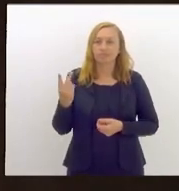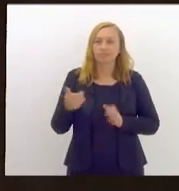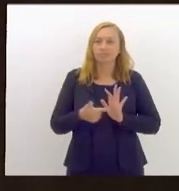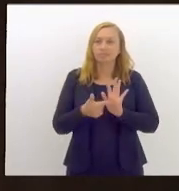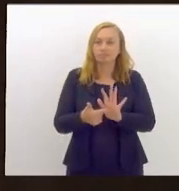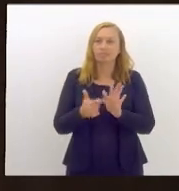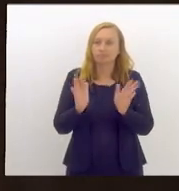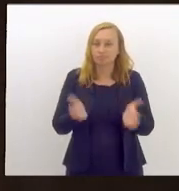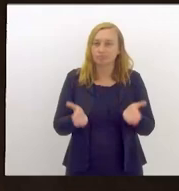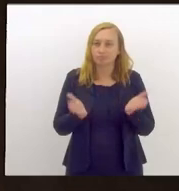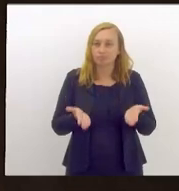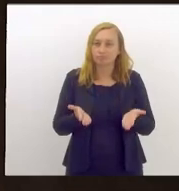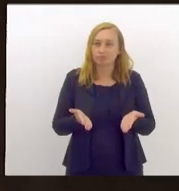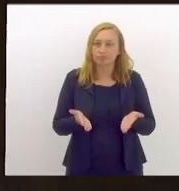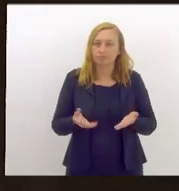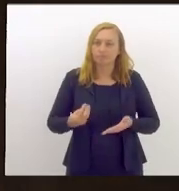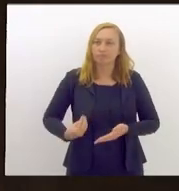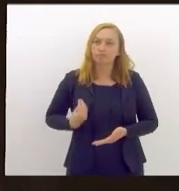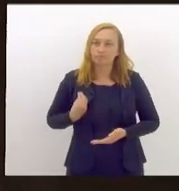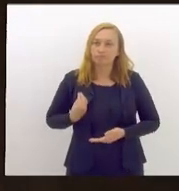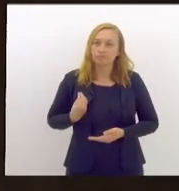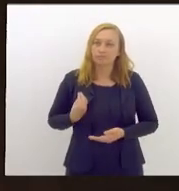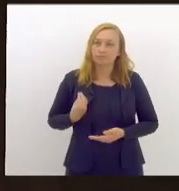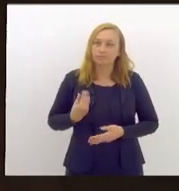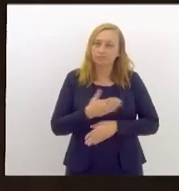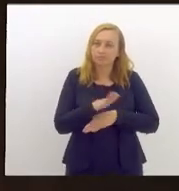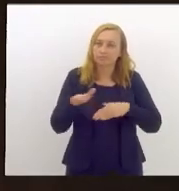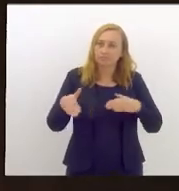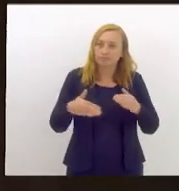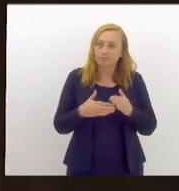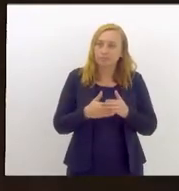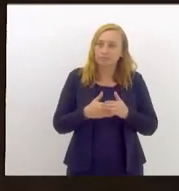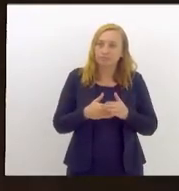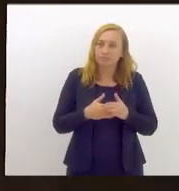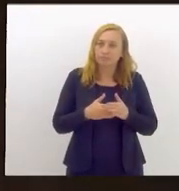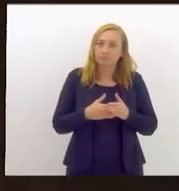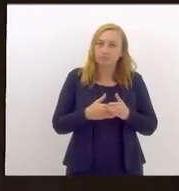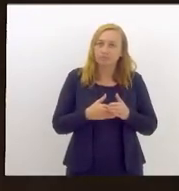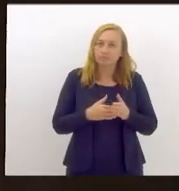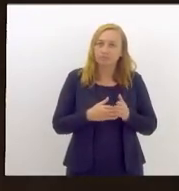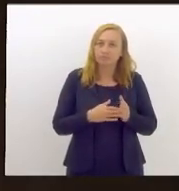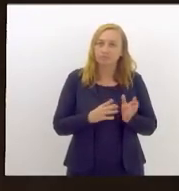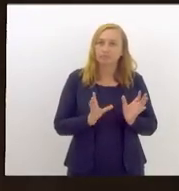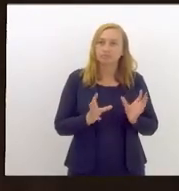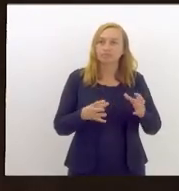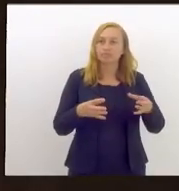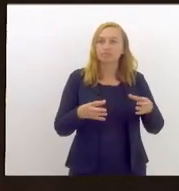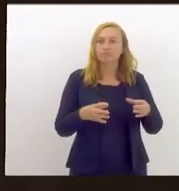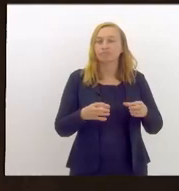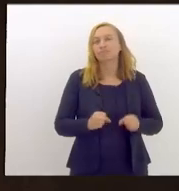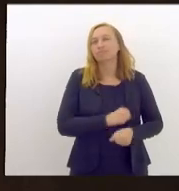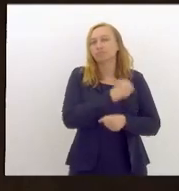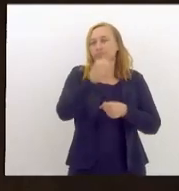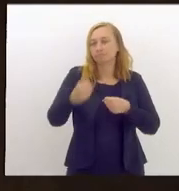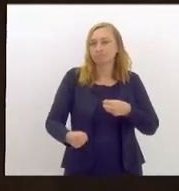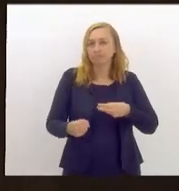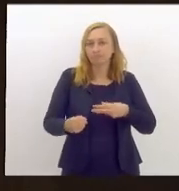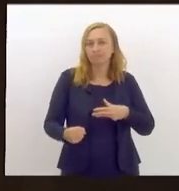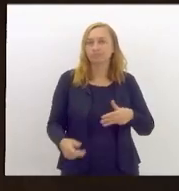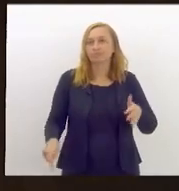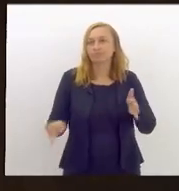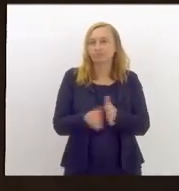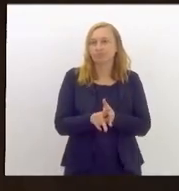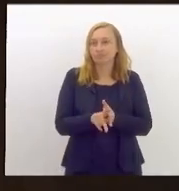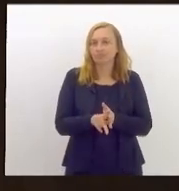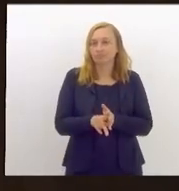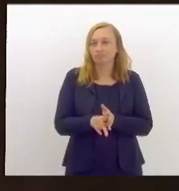hoje com a presença de todos os órgãos de todos os poderes que fazem parte